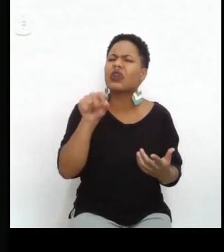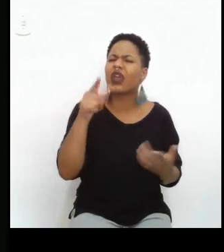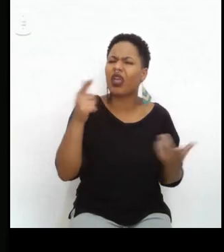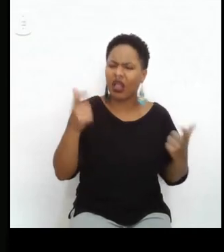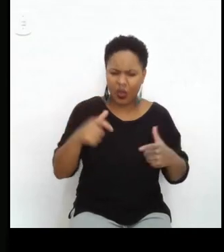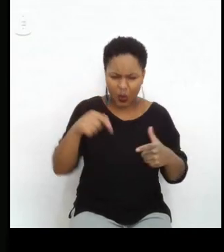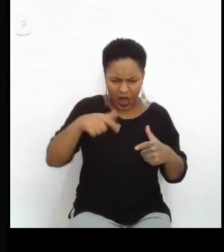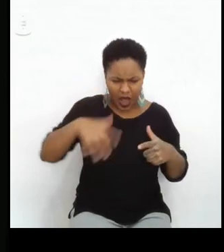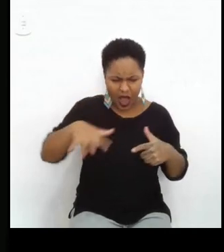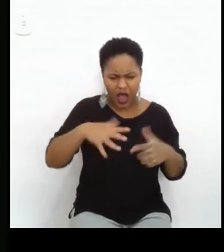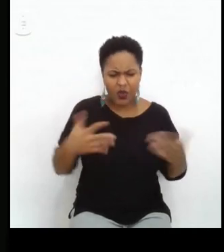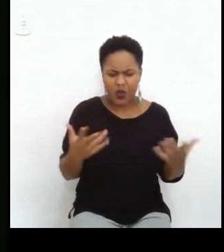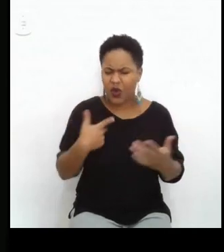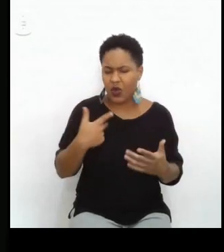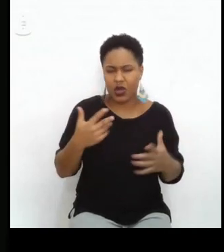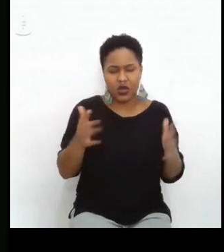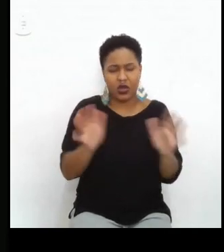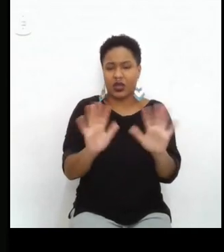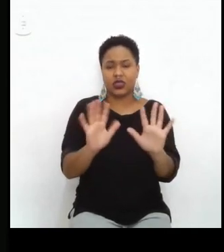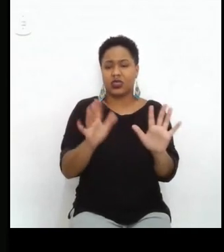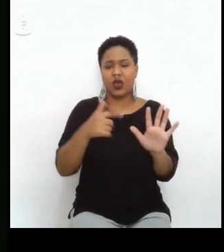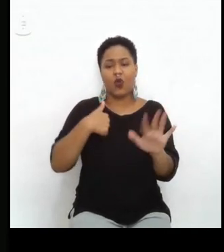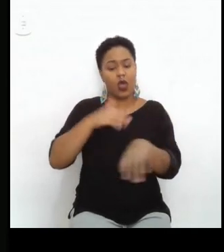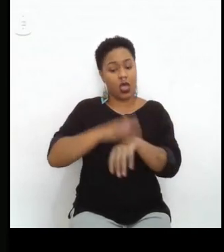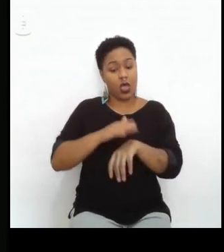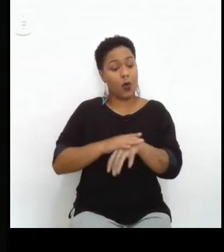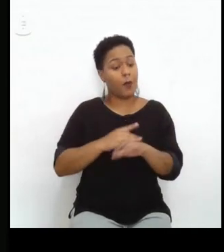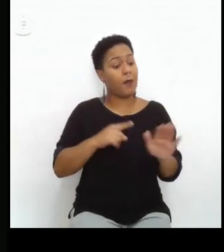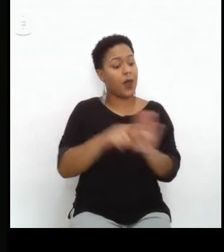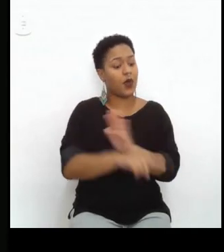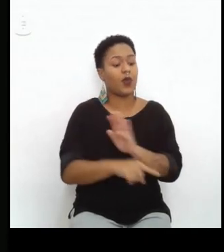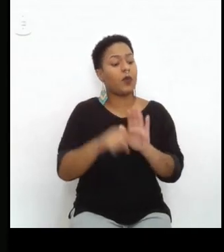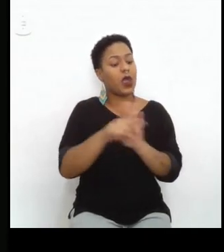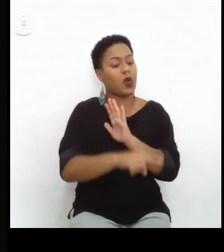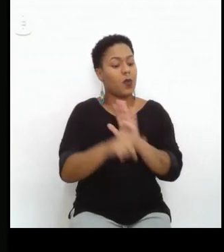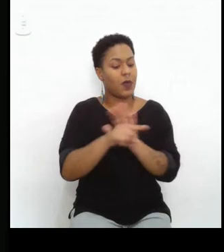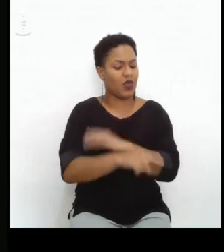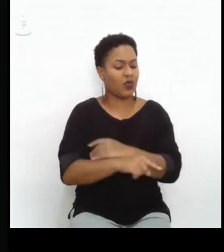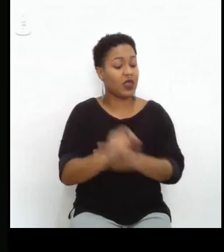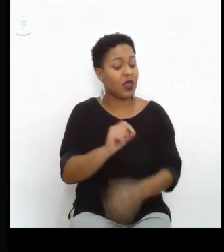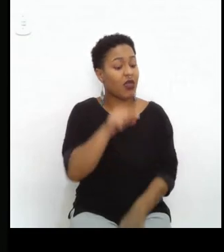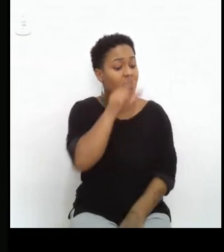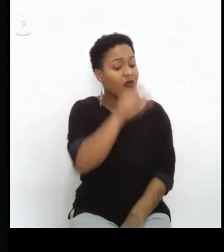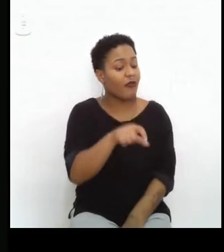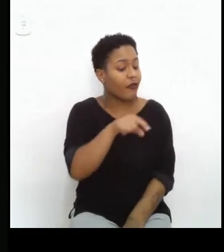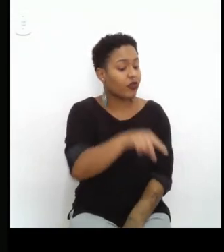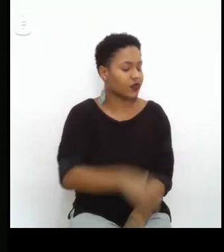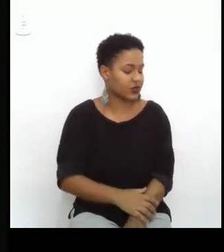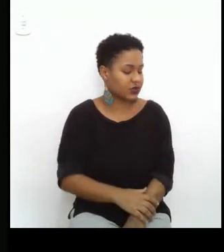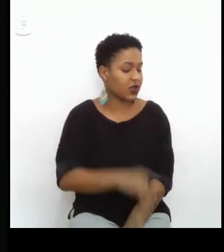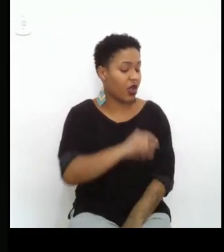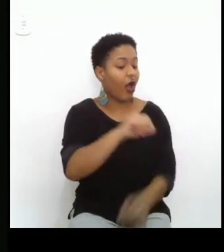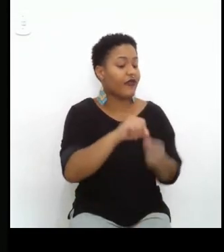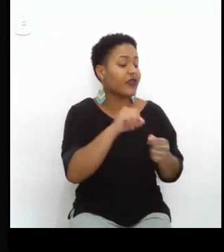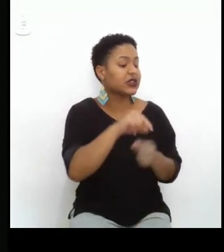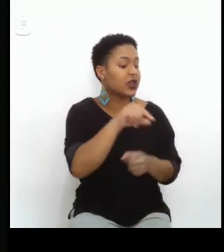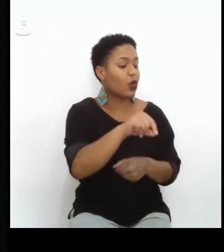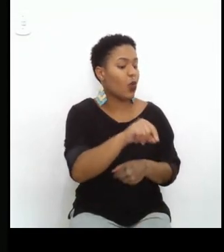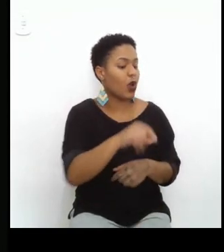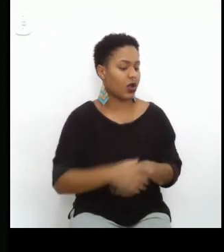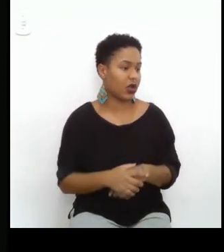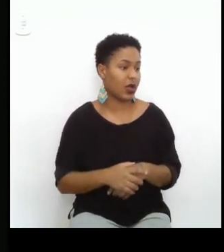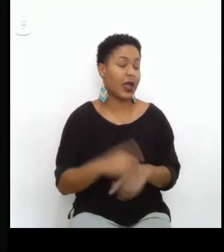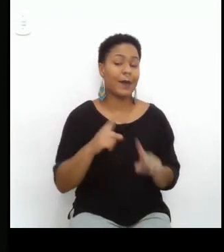não eu faço as perguntas aqui em é você e o que você faz aqui mas